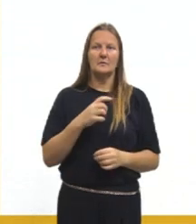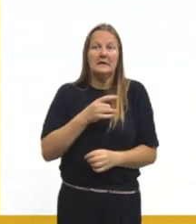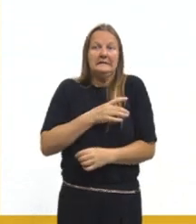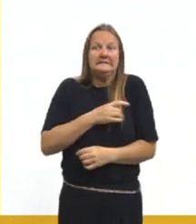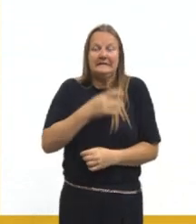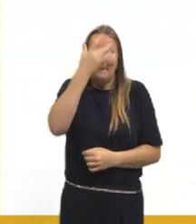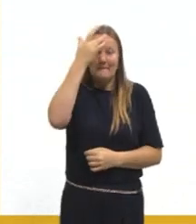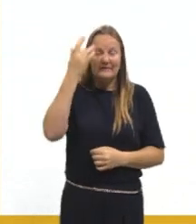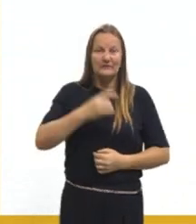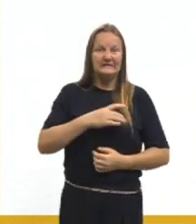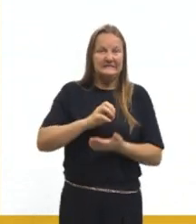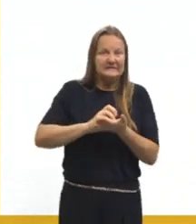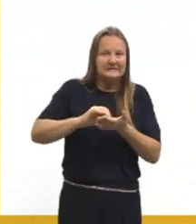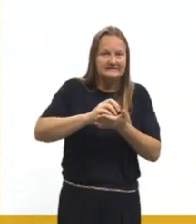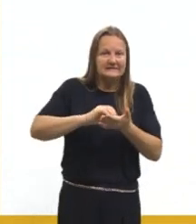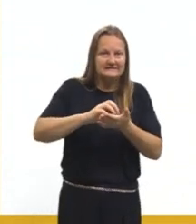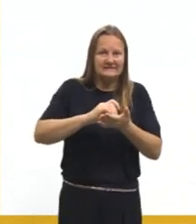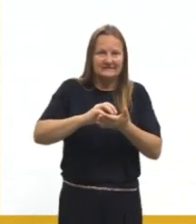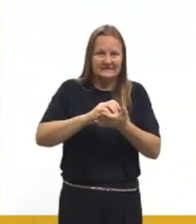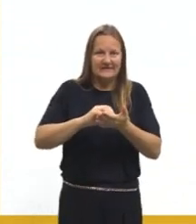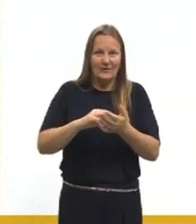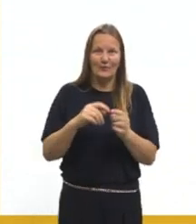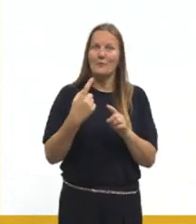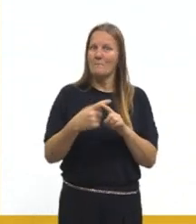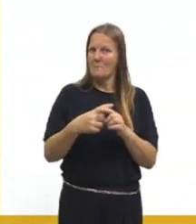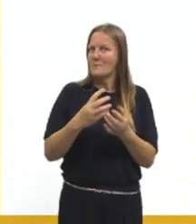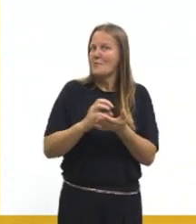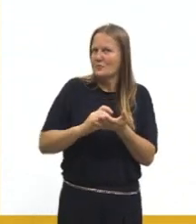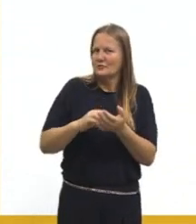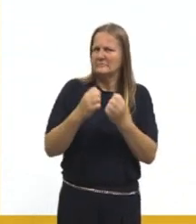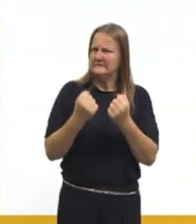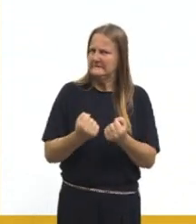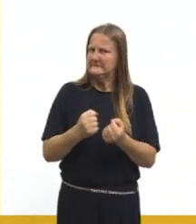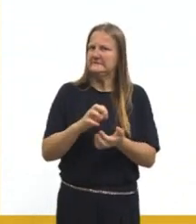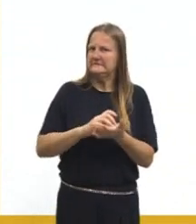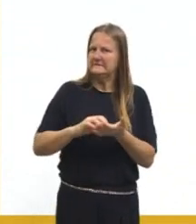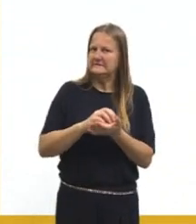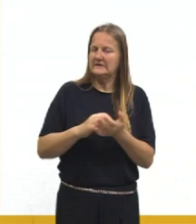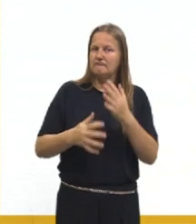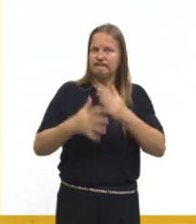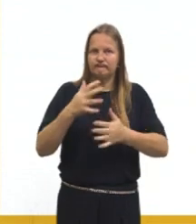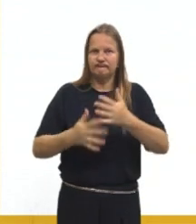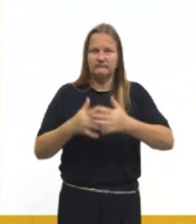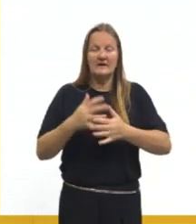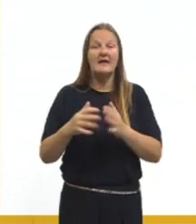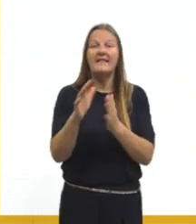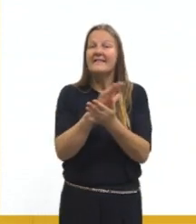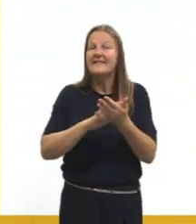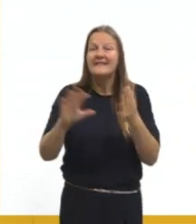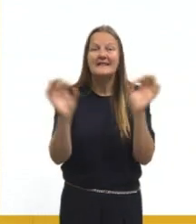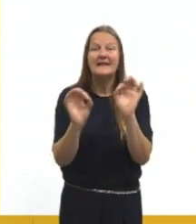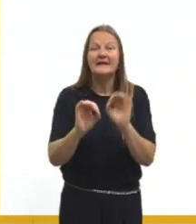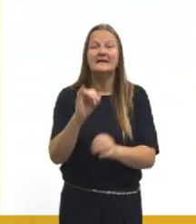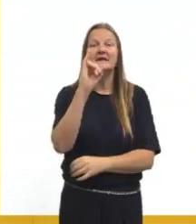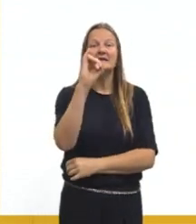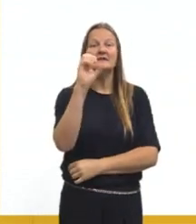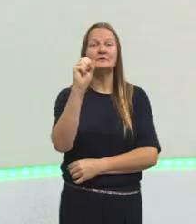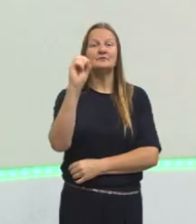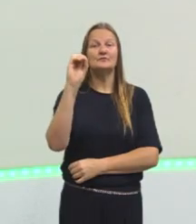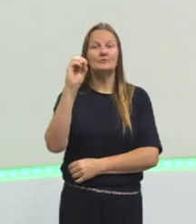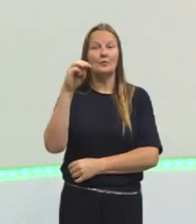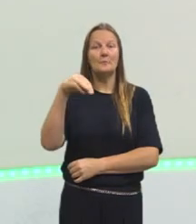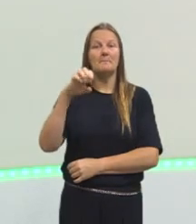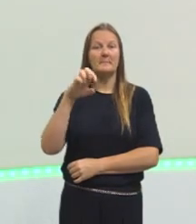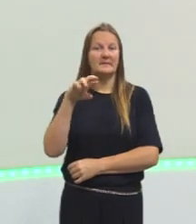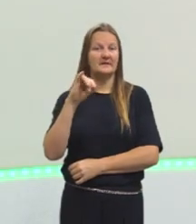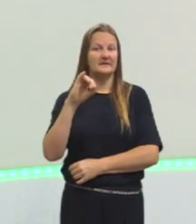por questão de cálculo né porque é uma parte mais de cálculo pesado ali ela não apareceu e isomeria que a gente acaba vendo ali no